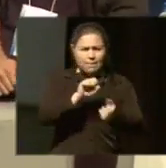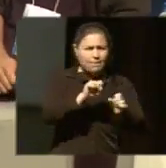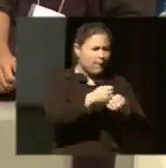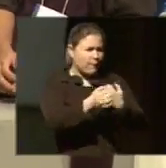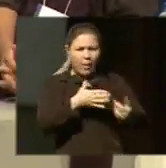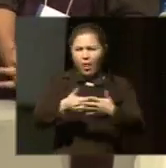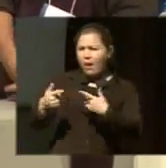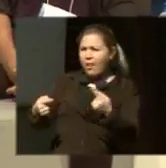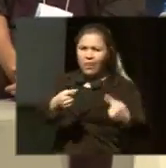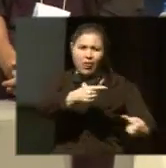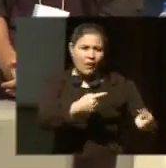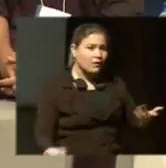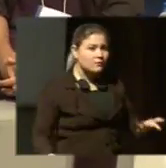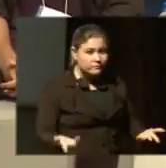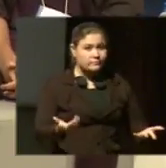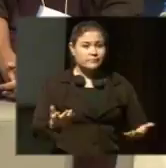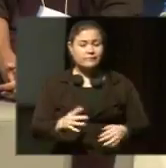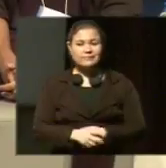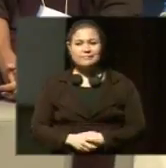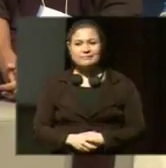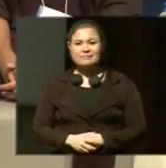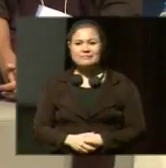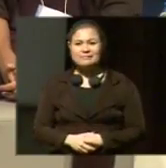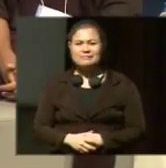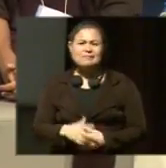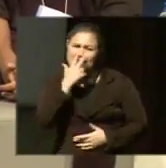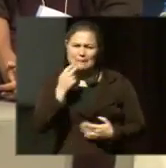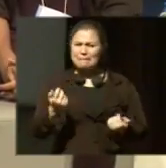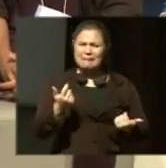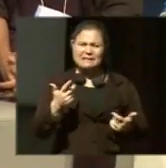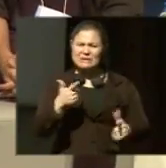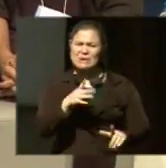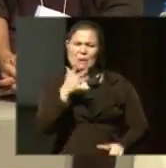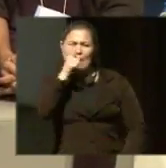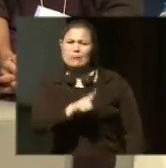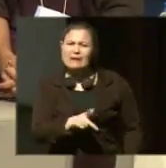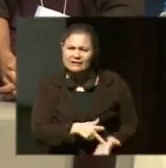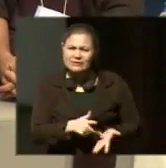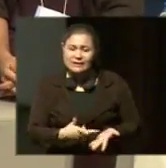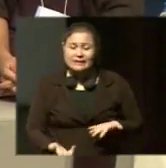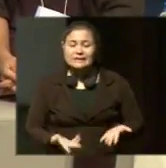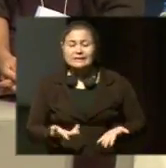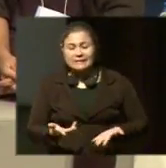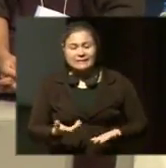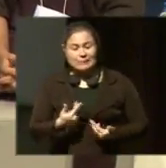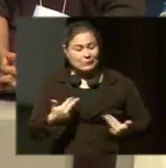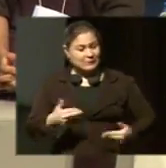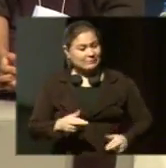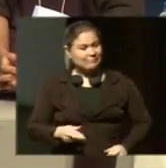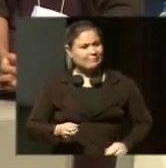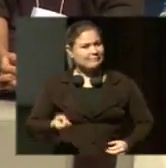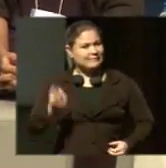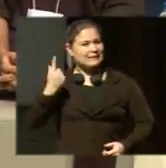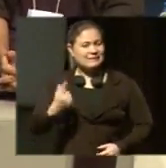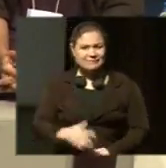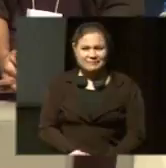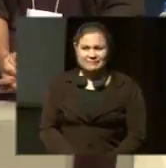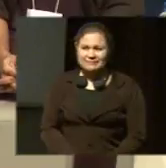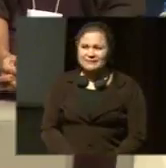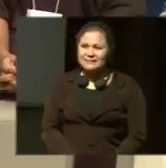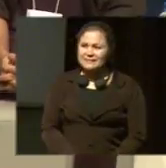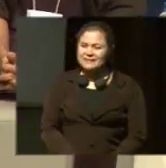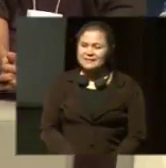quê. Então, parece que eles não conseguem mesmo, é algo incrível. E essa questão